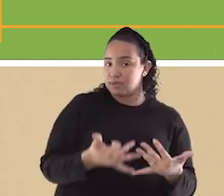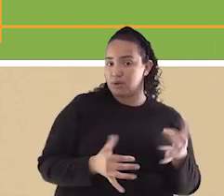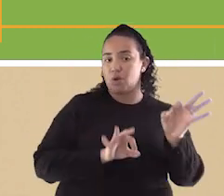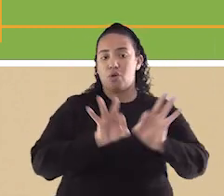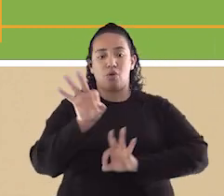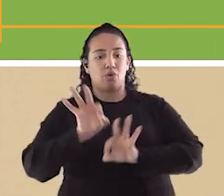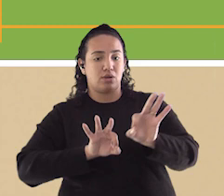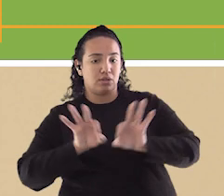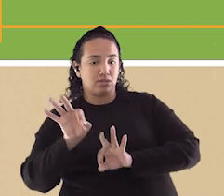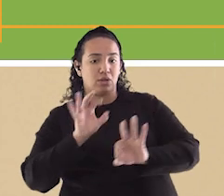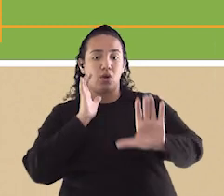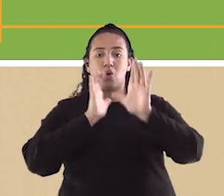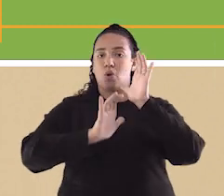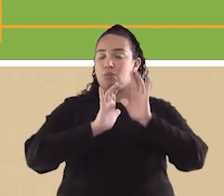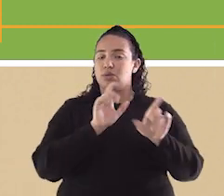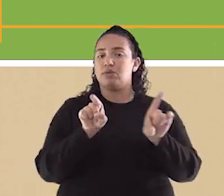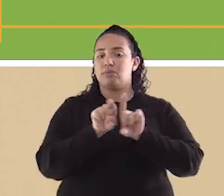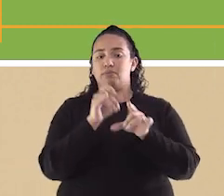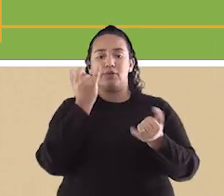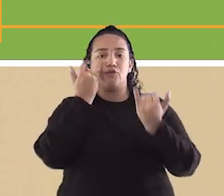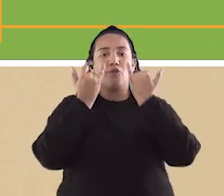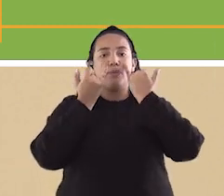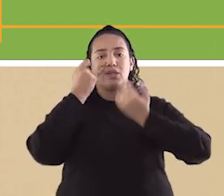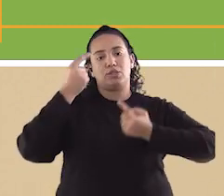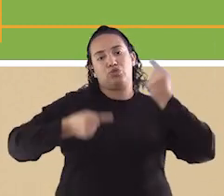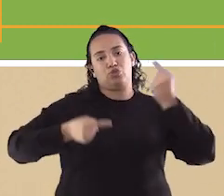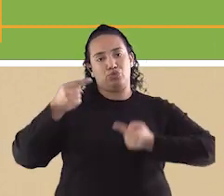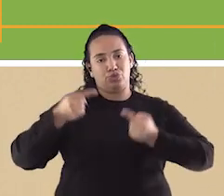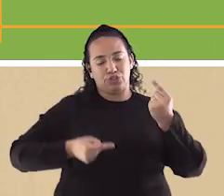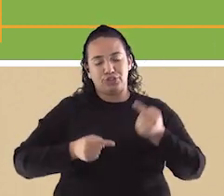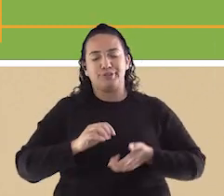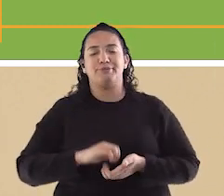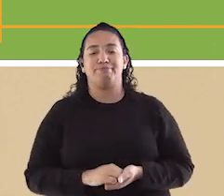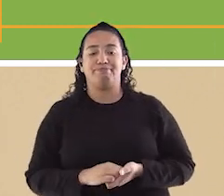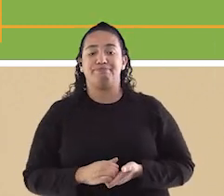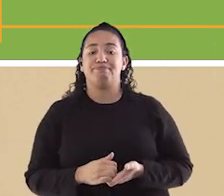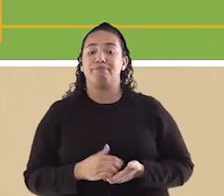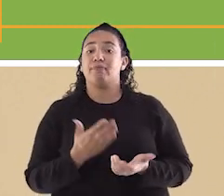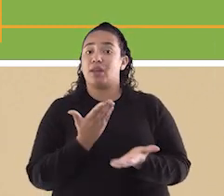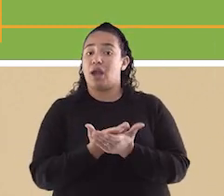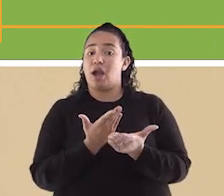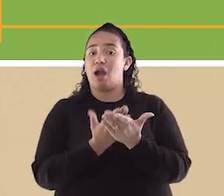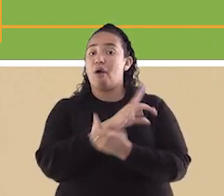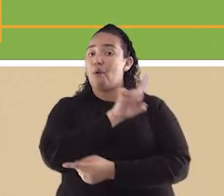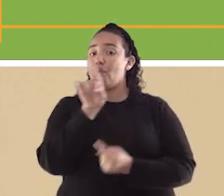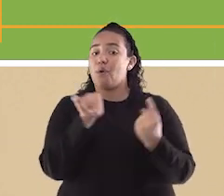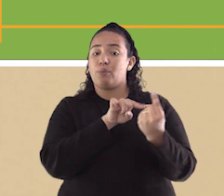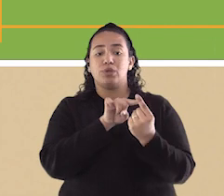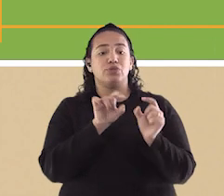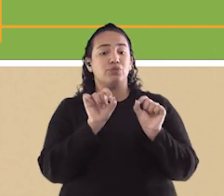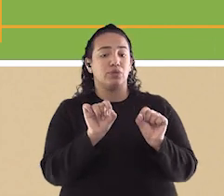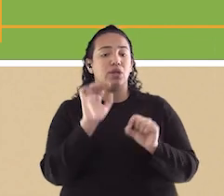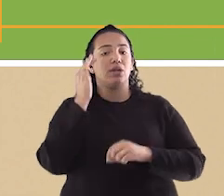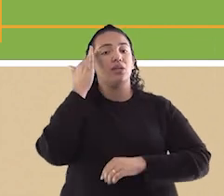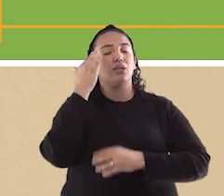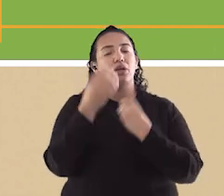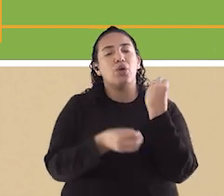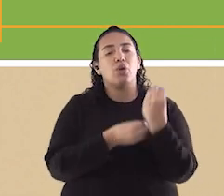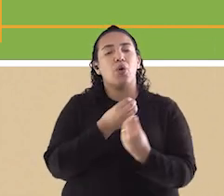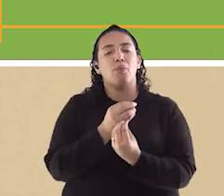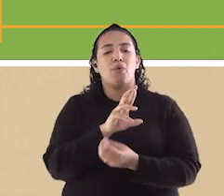organização, comunicação e discussão de fatos e informações. Já o objetivo dessa aula é compreender as contribuições